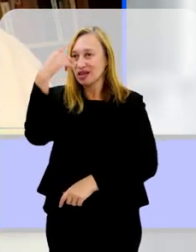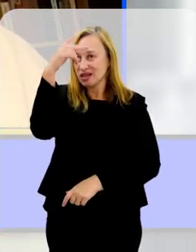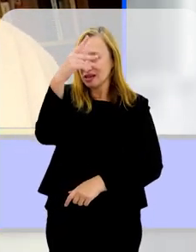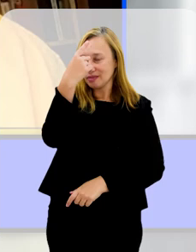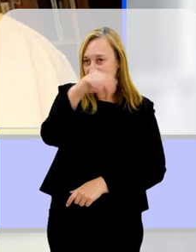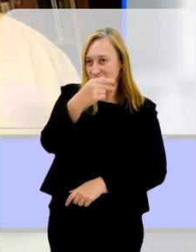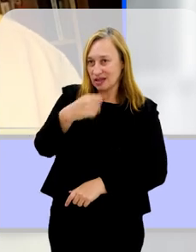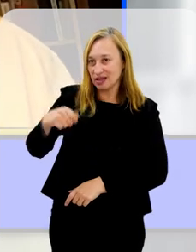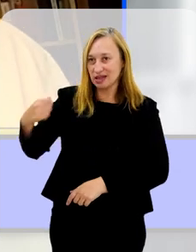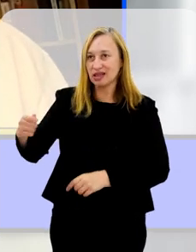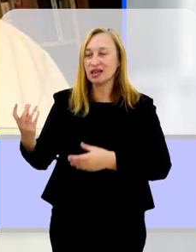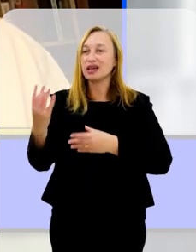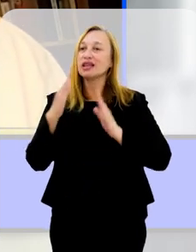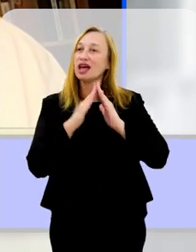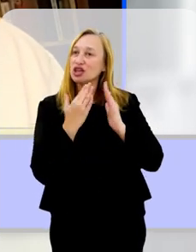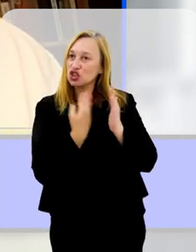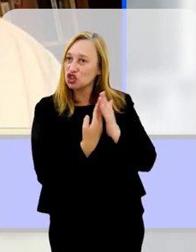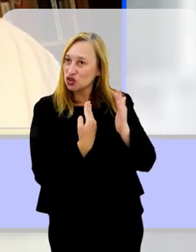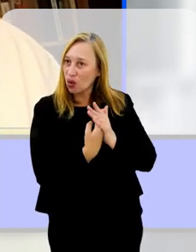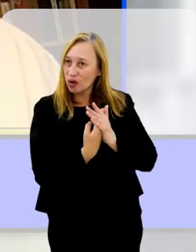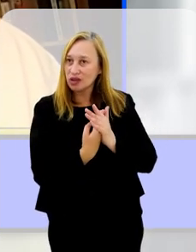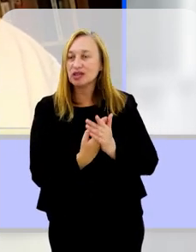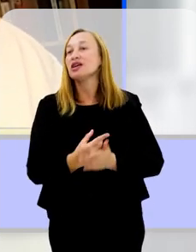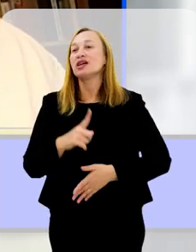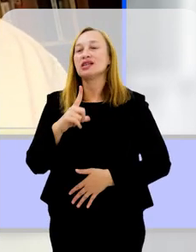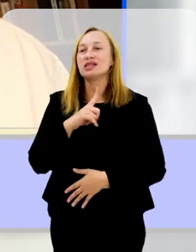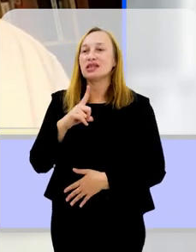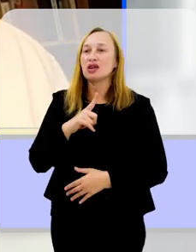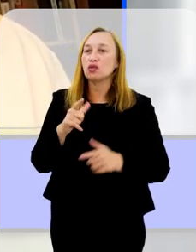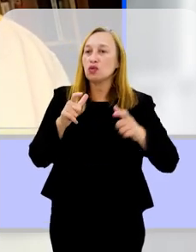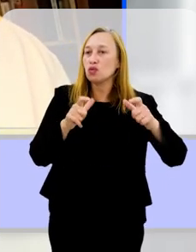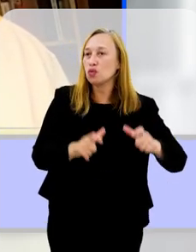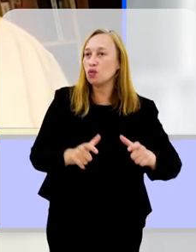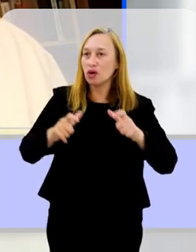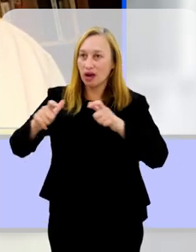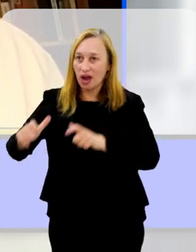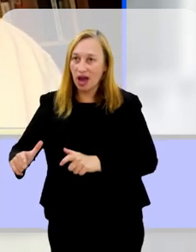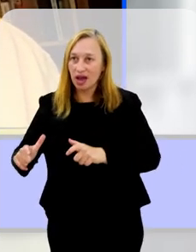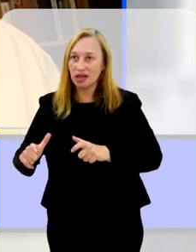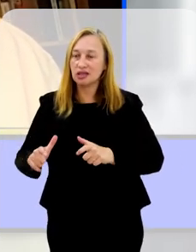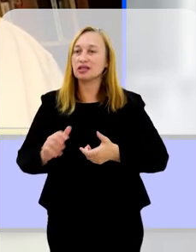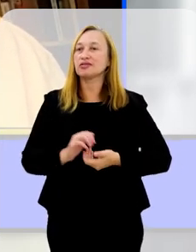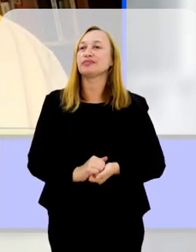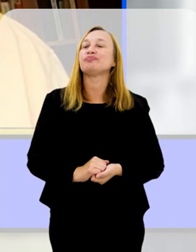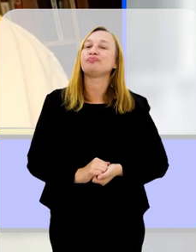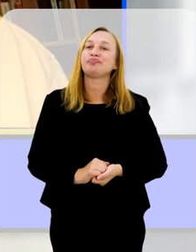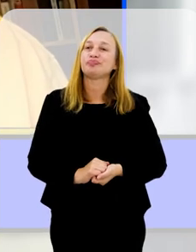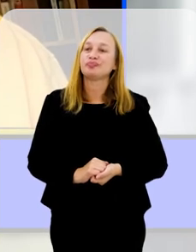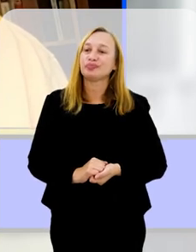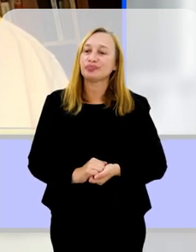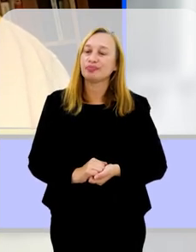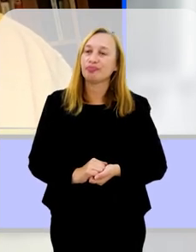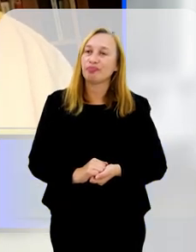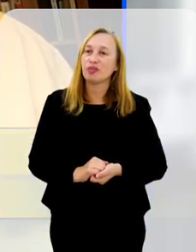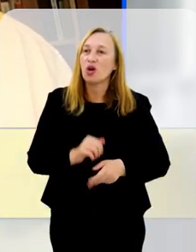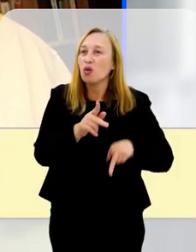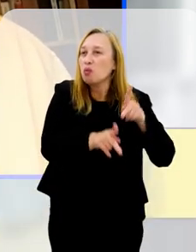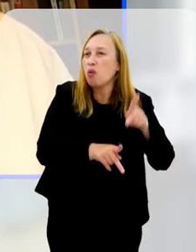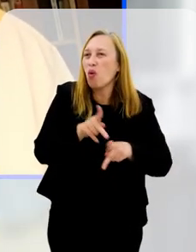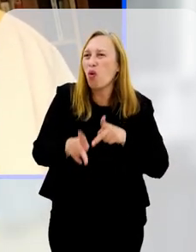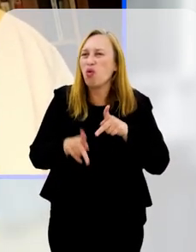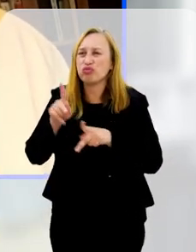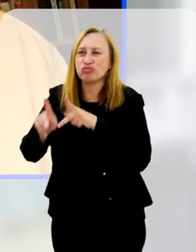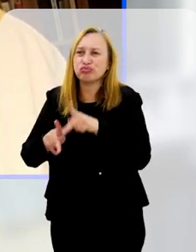Brasil como ela é contada nas escolas, né? Então, você tem os povos originários, eles eram dominantes, não se